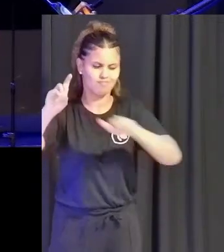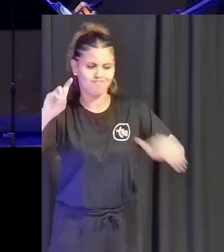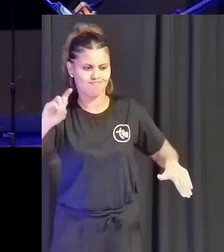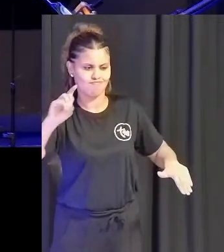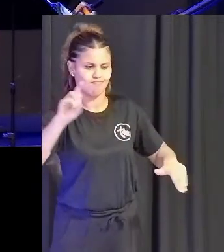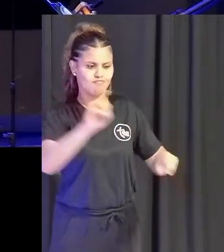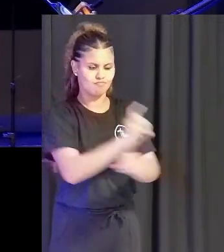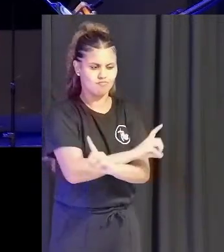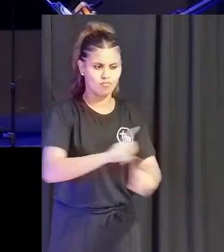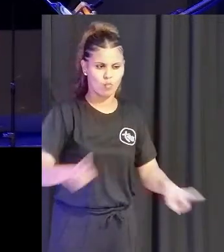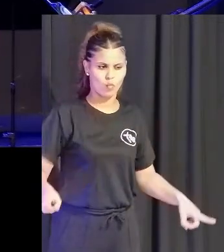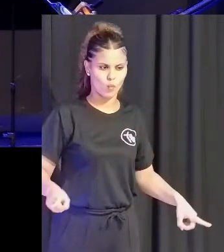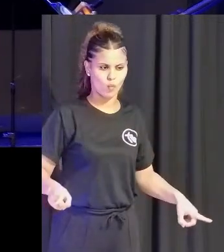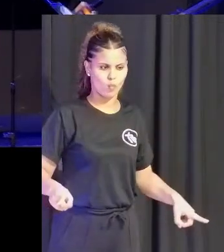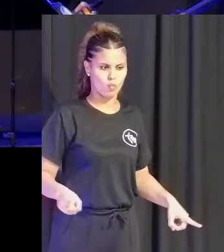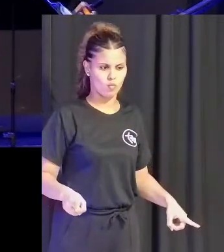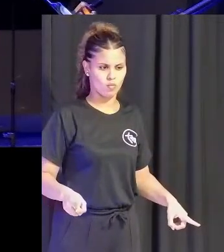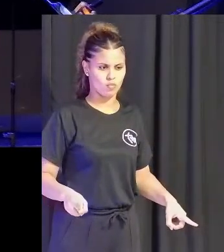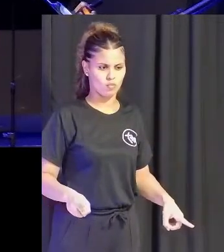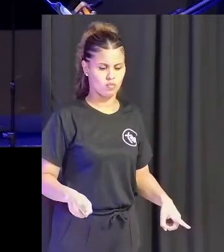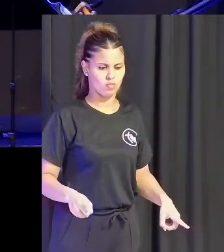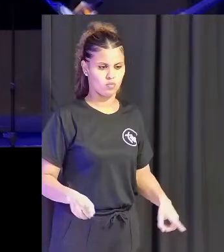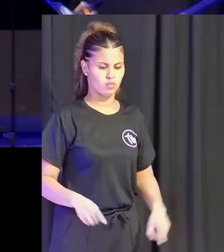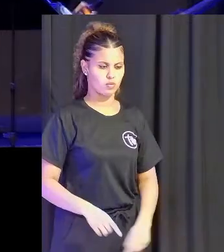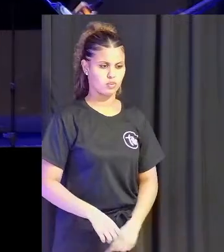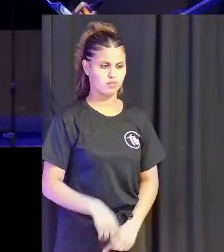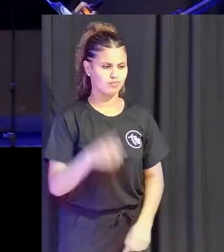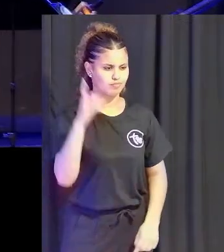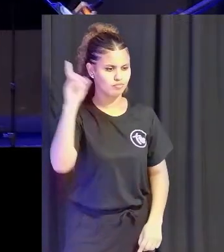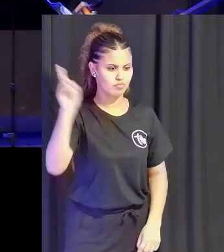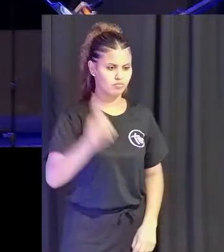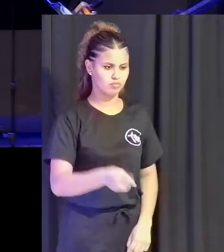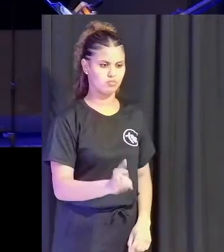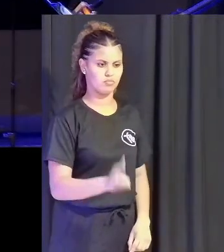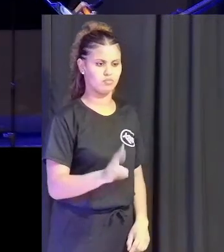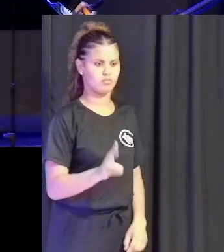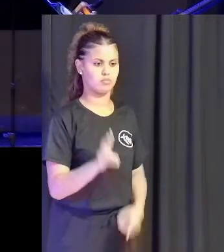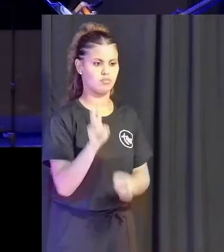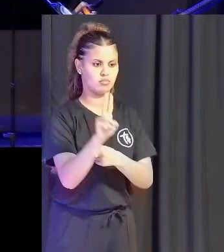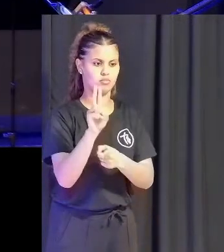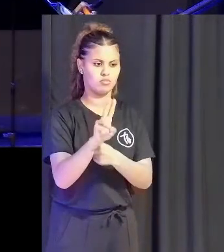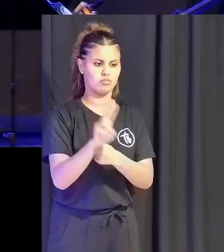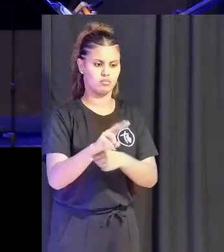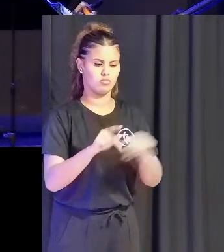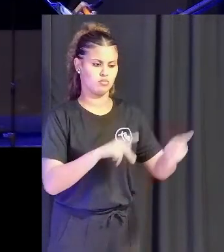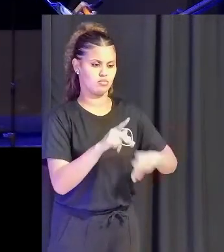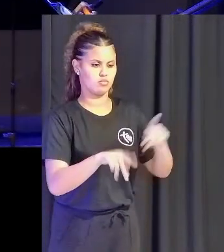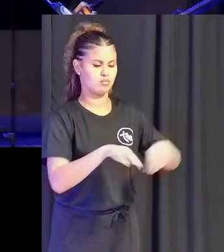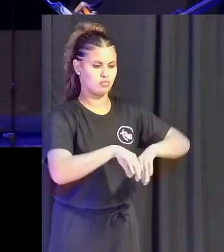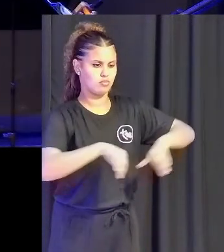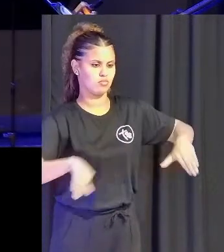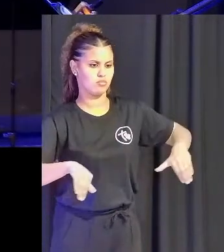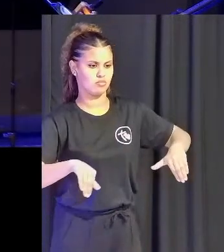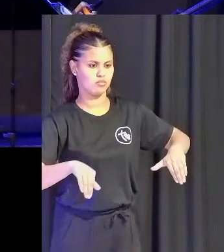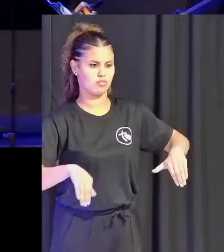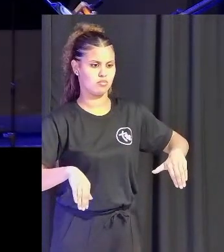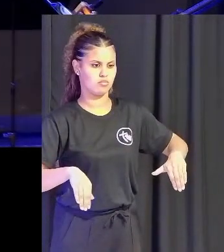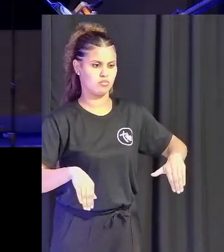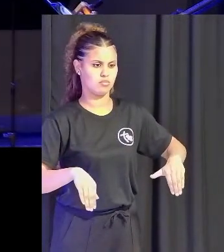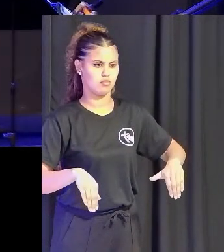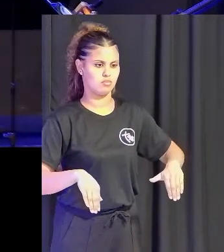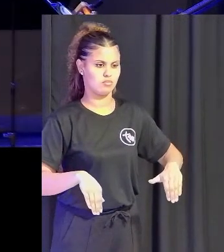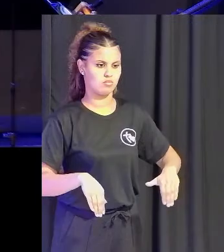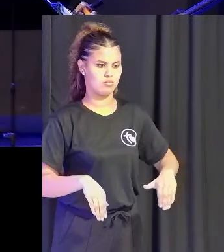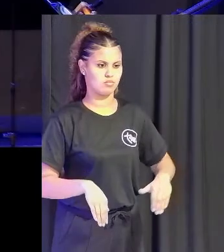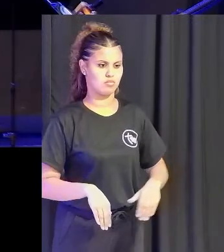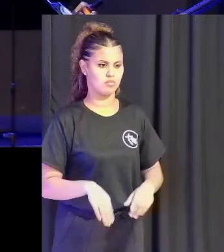com eles, aqueles exemplos que a gente acabou de ver. No versículo 5, ele vai fazer referência a Números, ao livro de